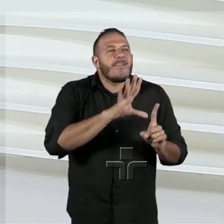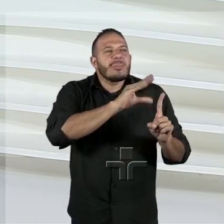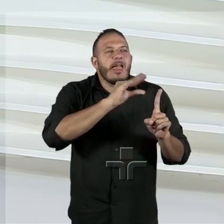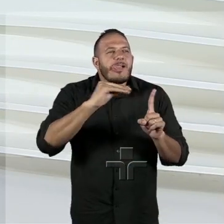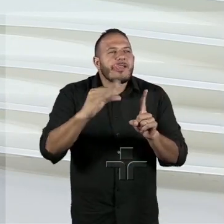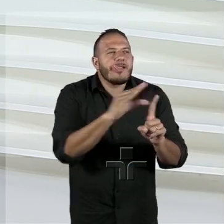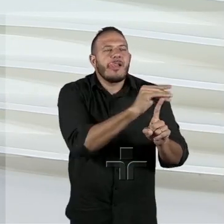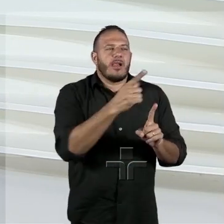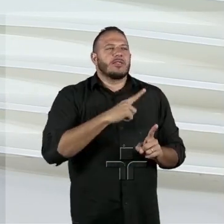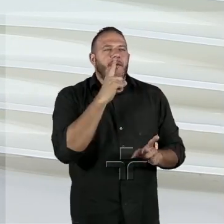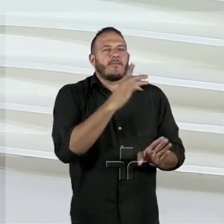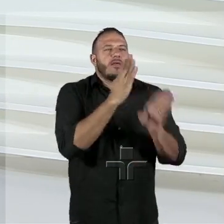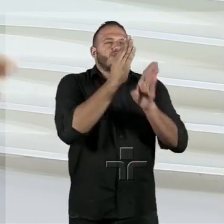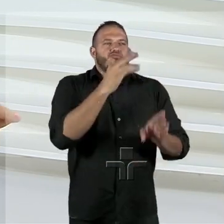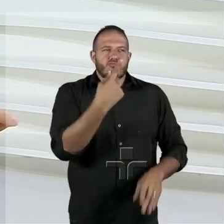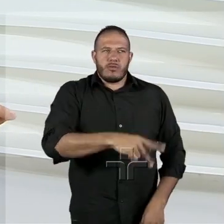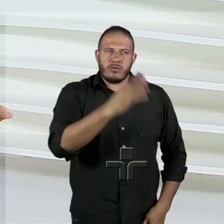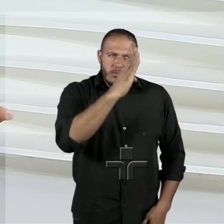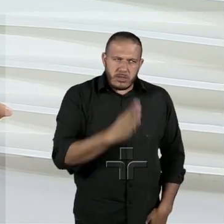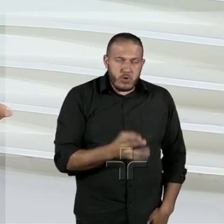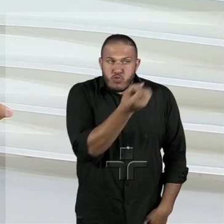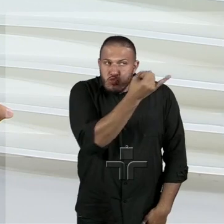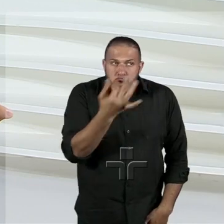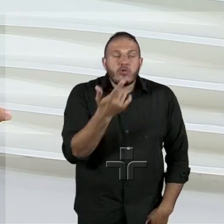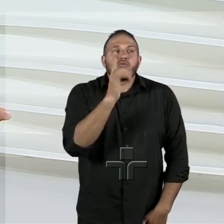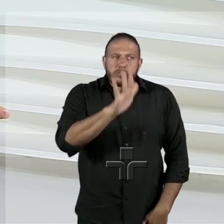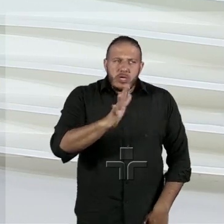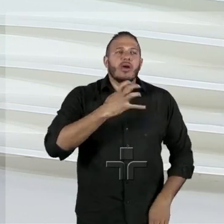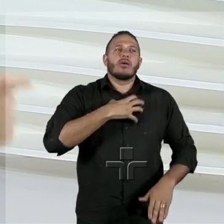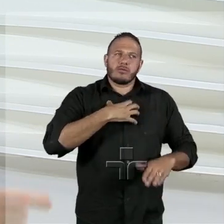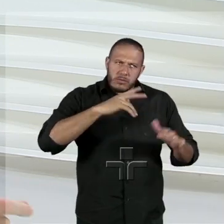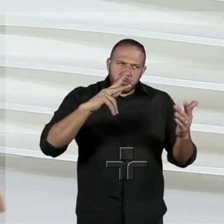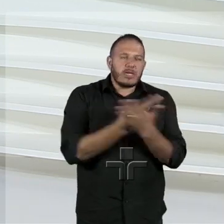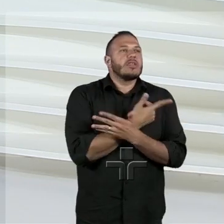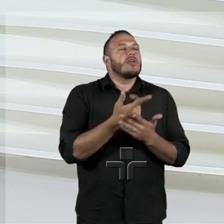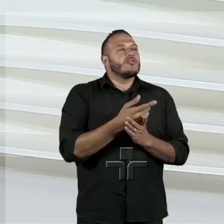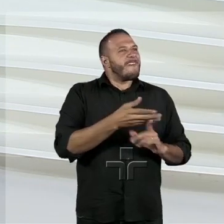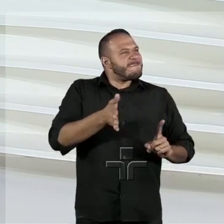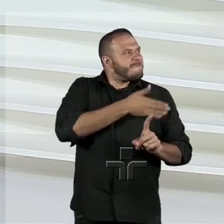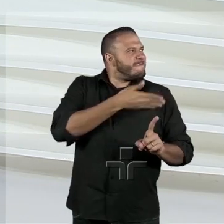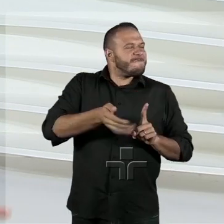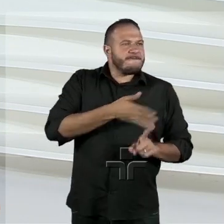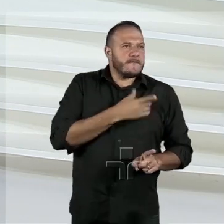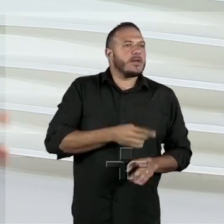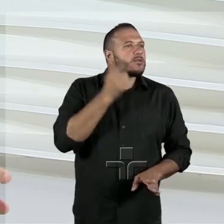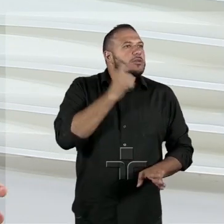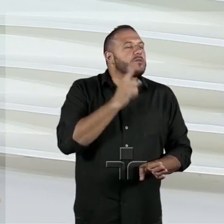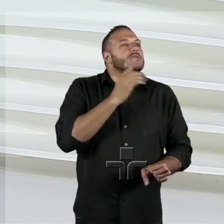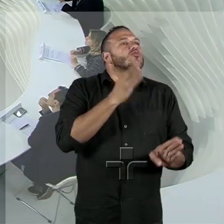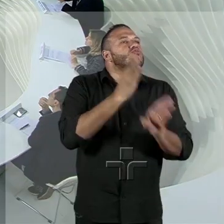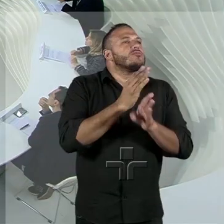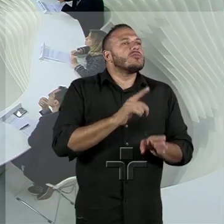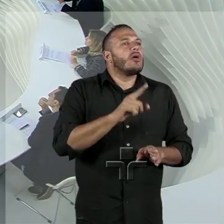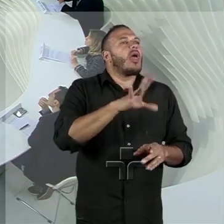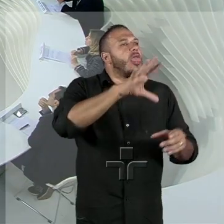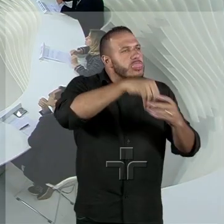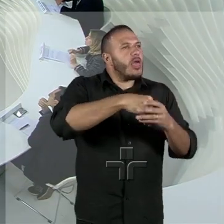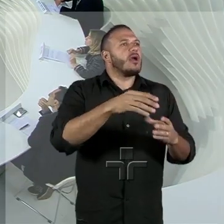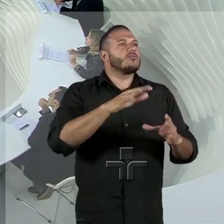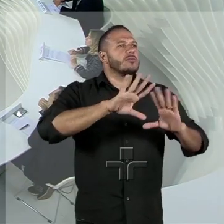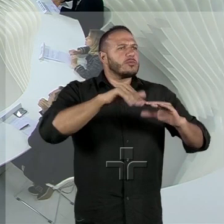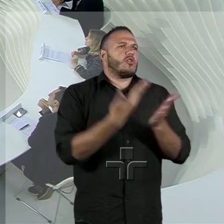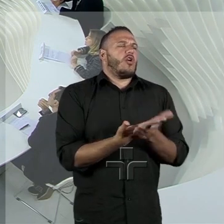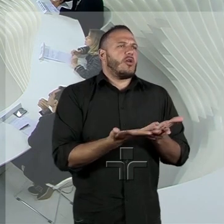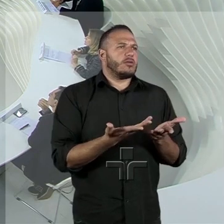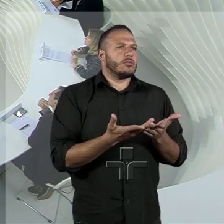da escola nesse país? Quantos casos de agressão foram descobertos a partir de escolas, de